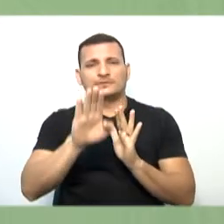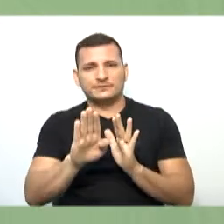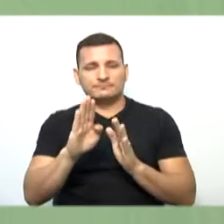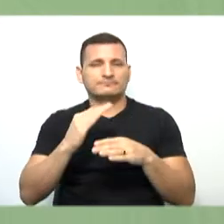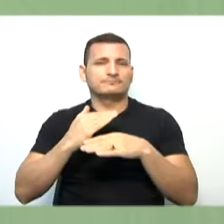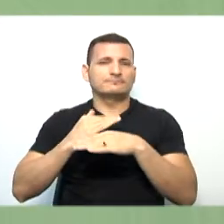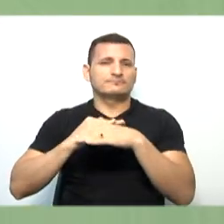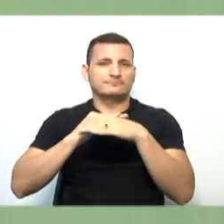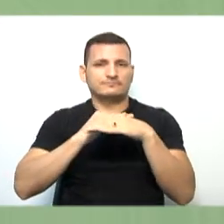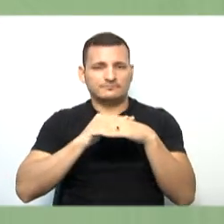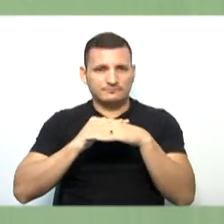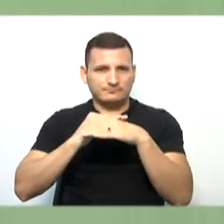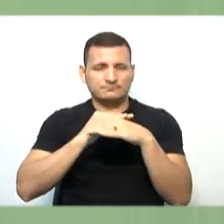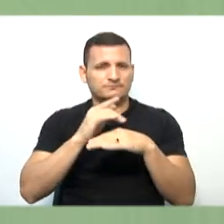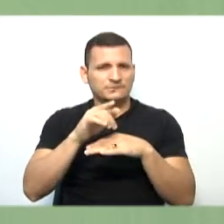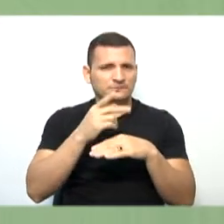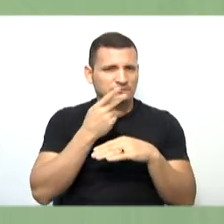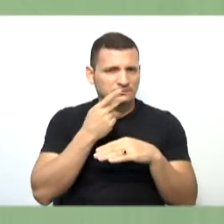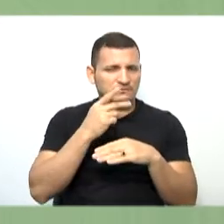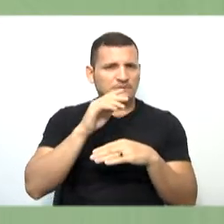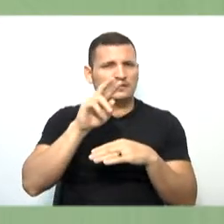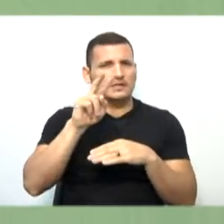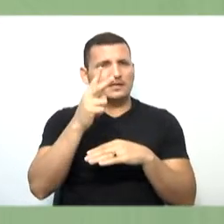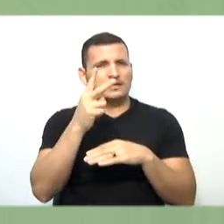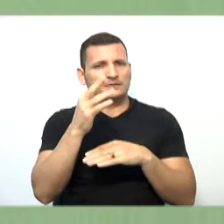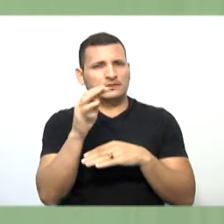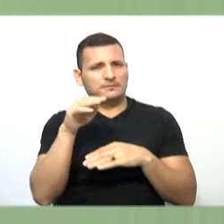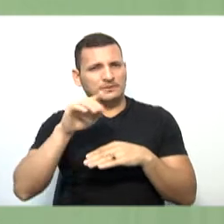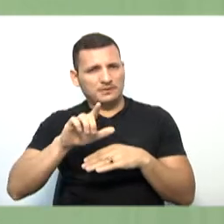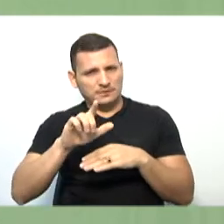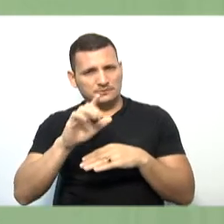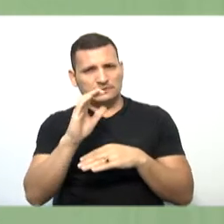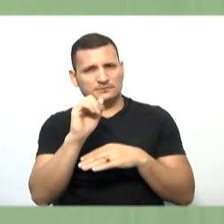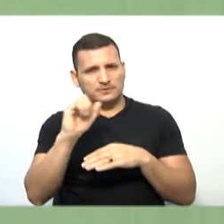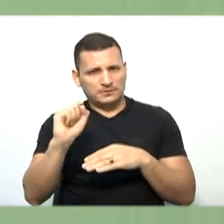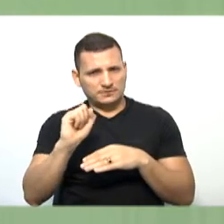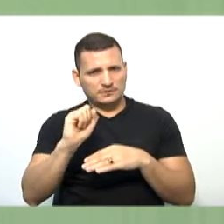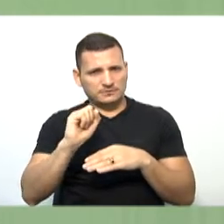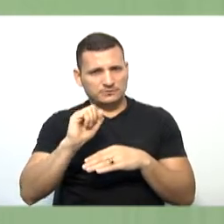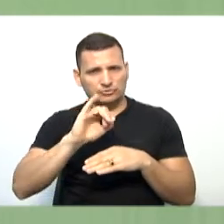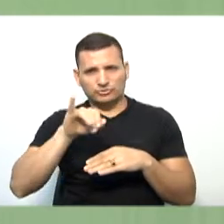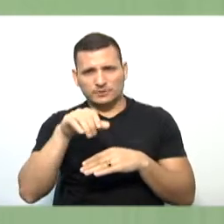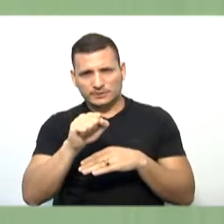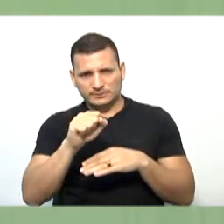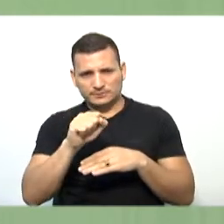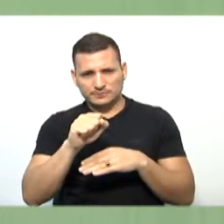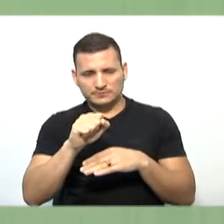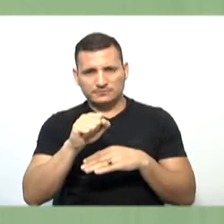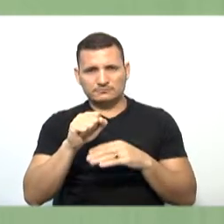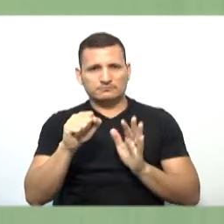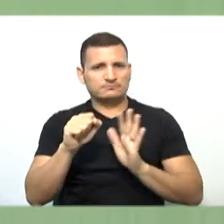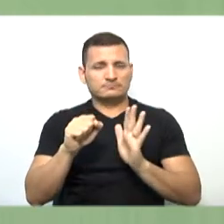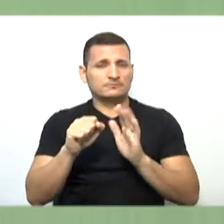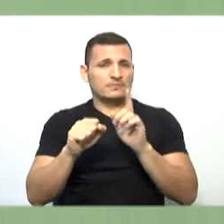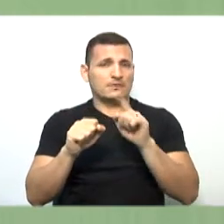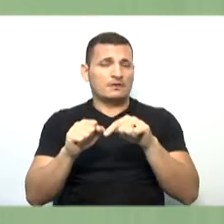web. Você não vai dizer HTML, CSS, JavaScript, não vai, porque essas não são as camadas, essas são